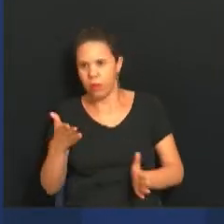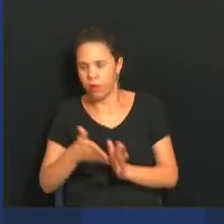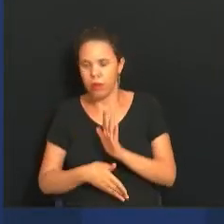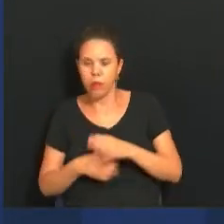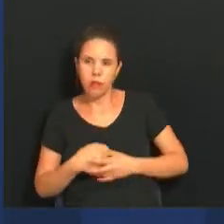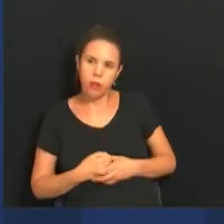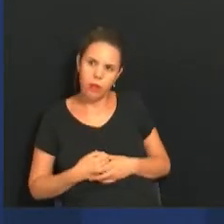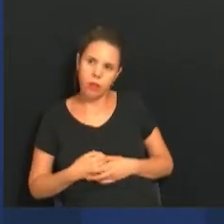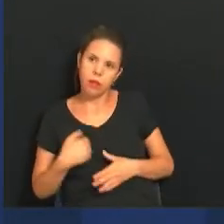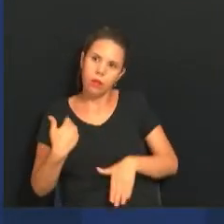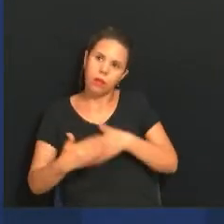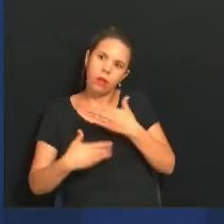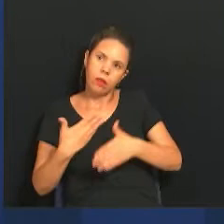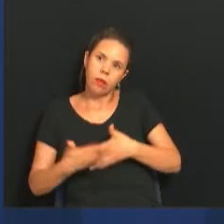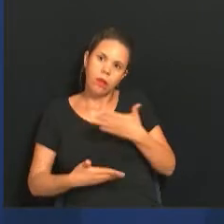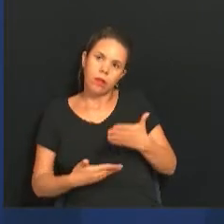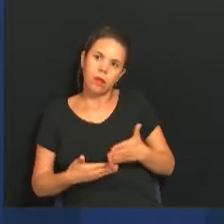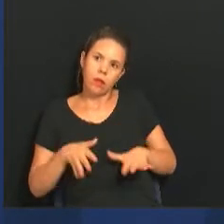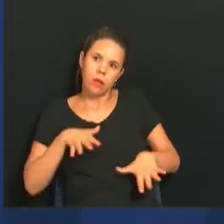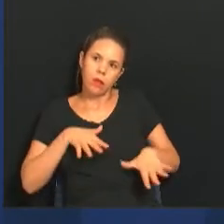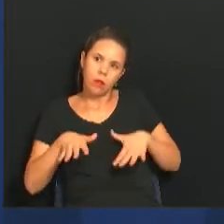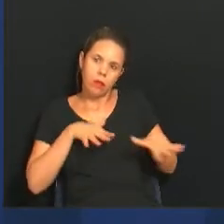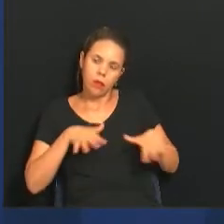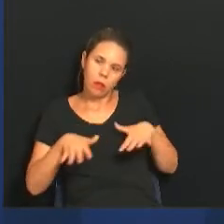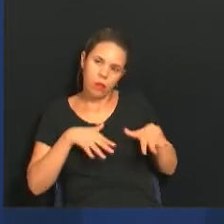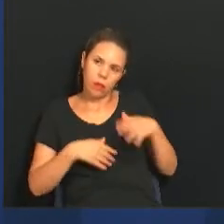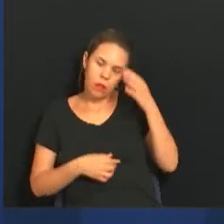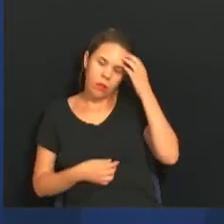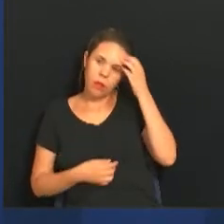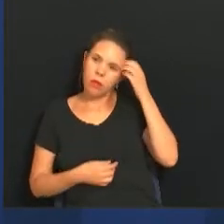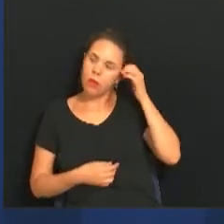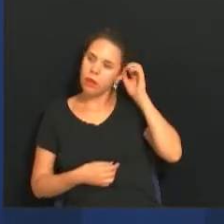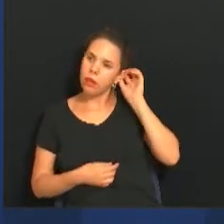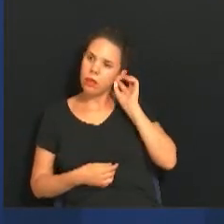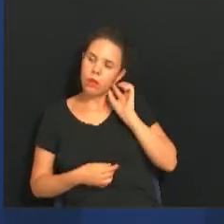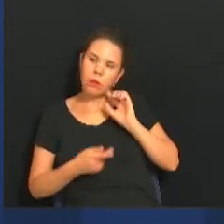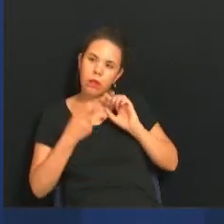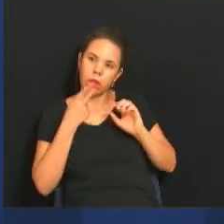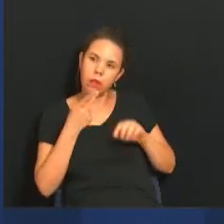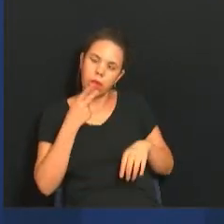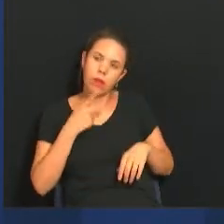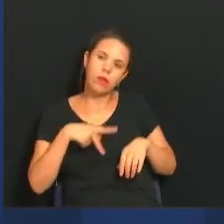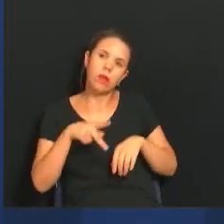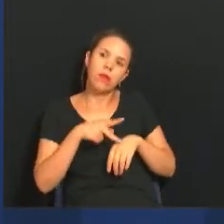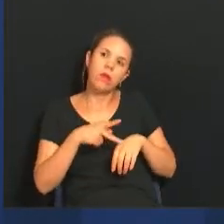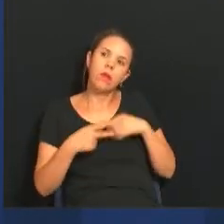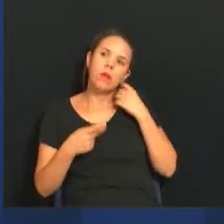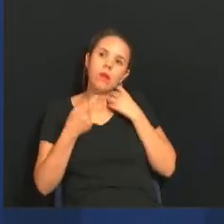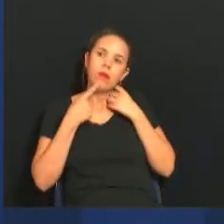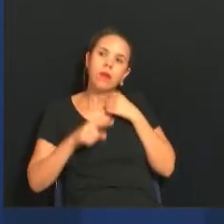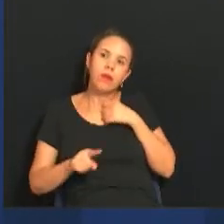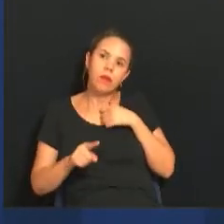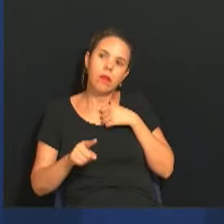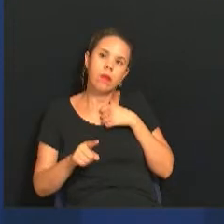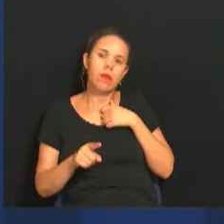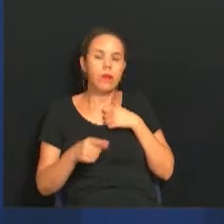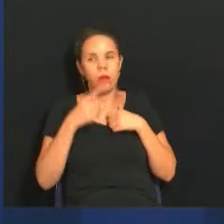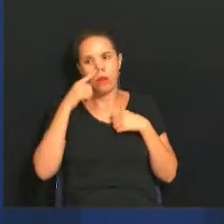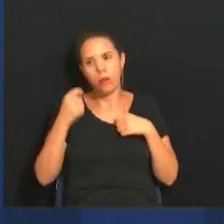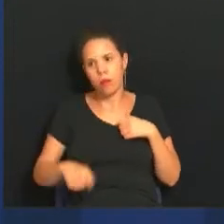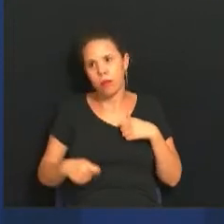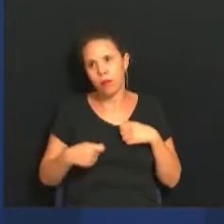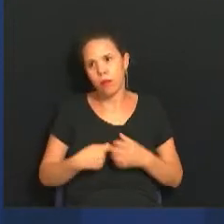nesse processo, surgiram movimentos separatistas, que você já citou também, pró-Rússia, no leste da Ucrânia, Donetsk e